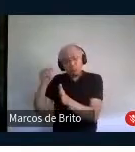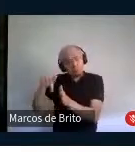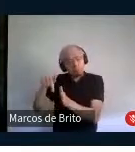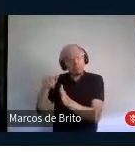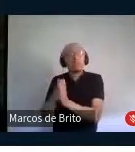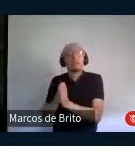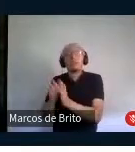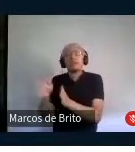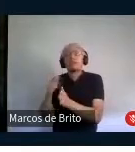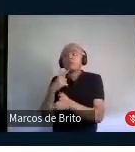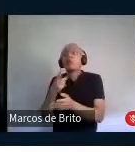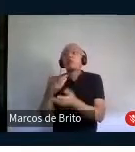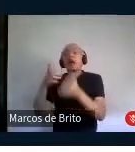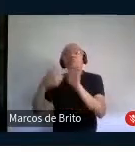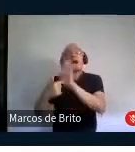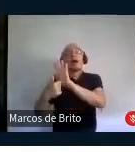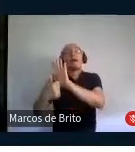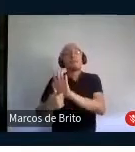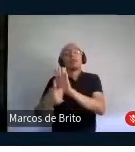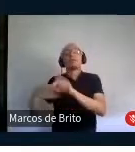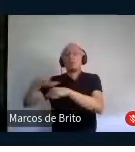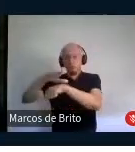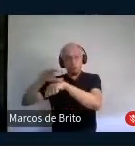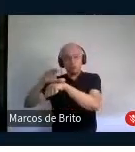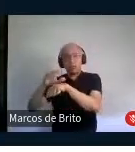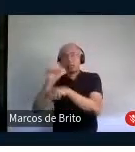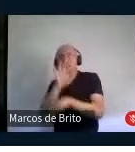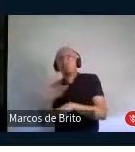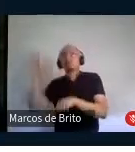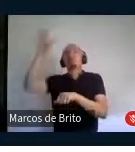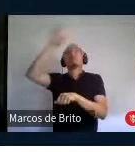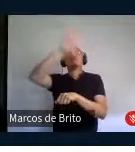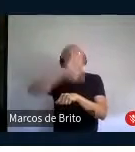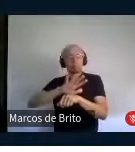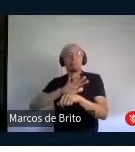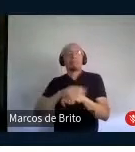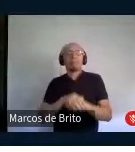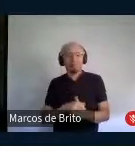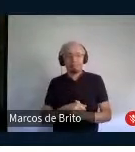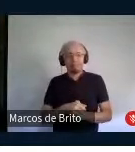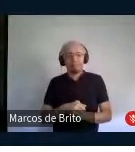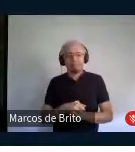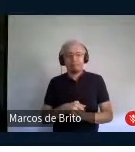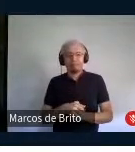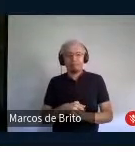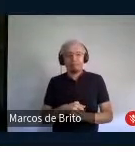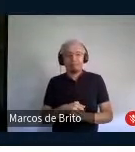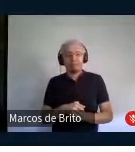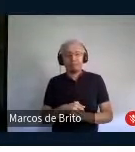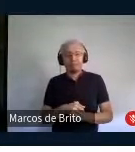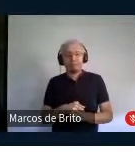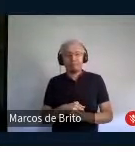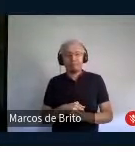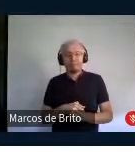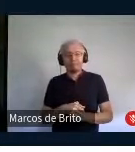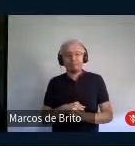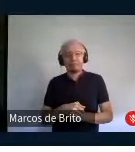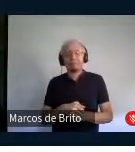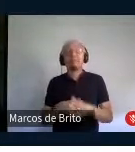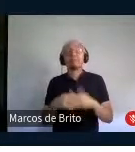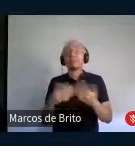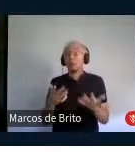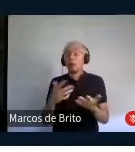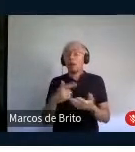centro, que são os centros de apoio ao surdo. Sobre